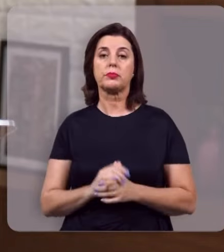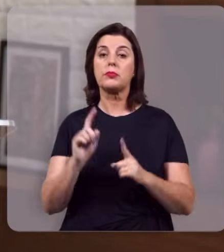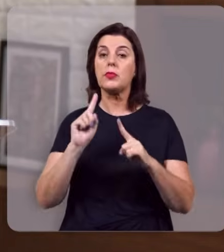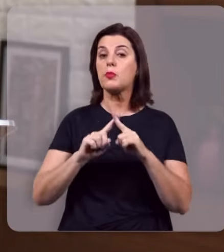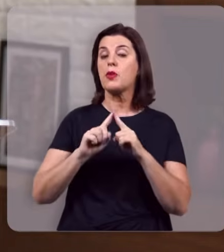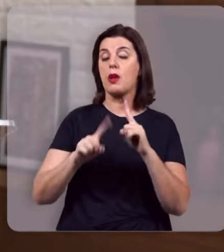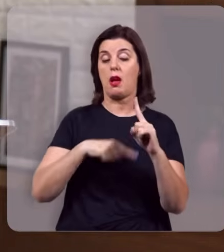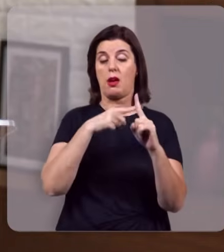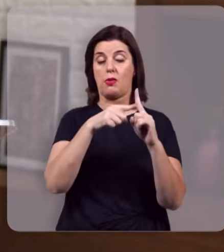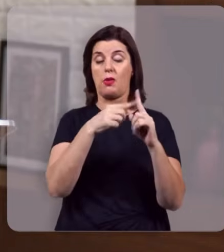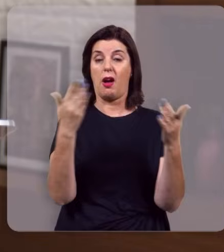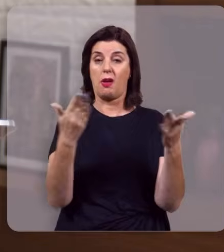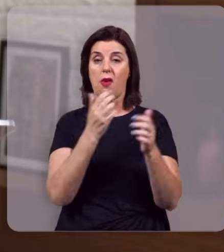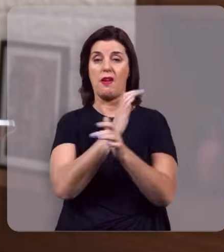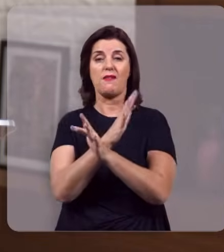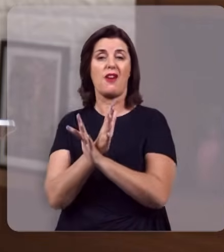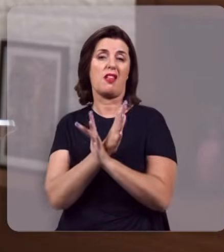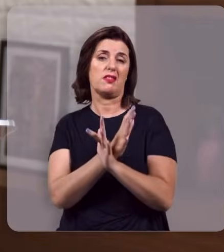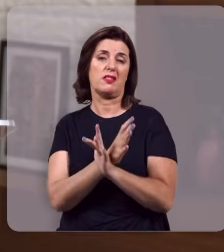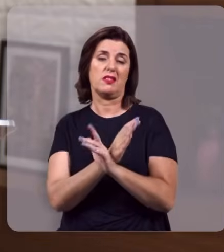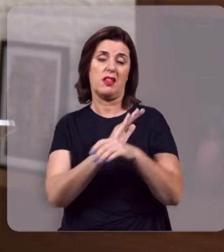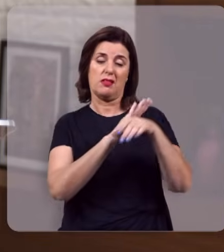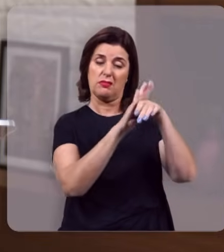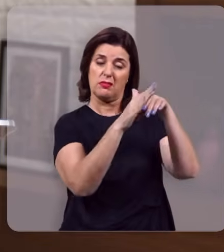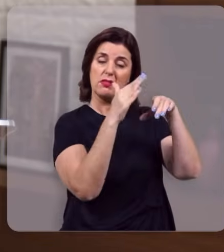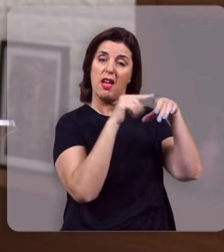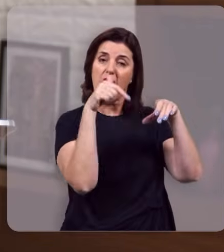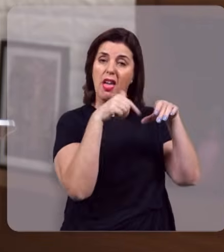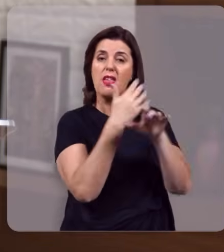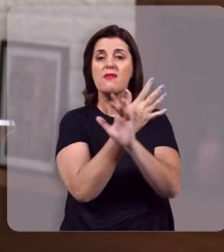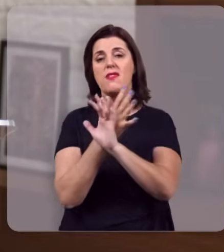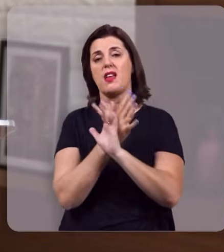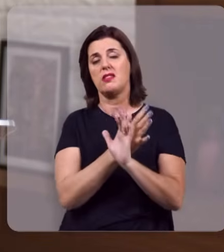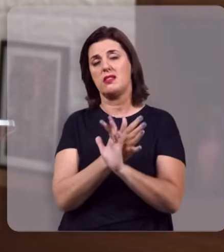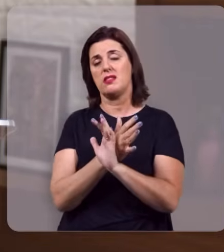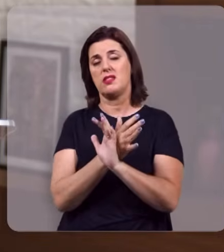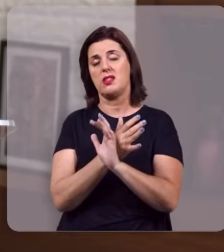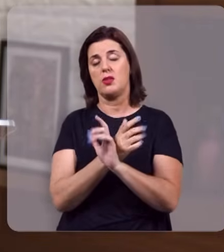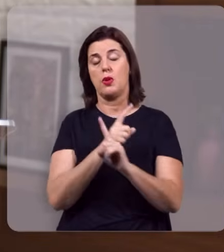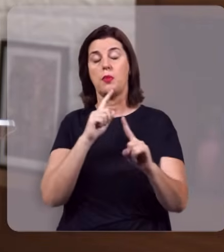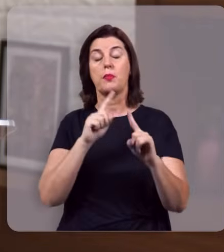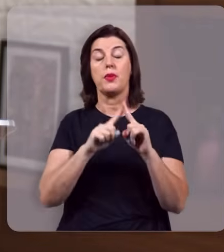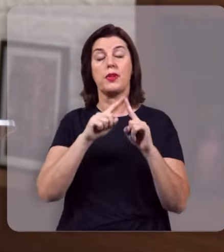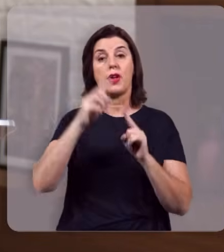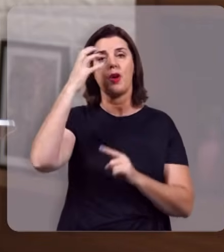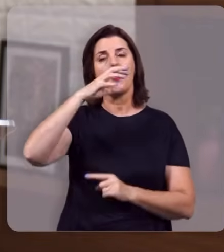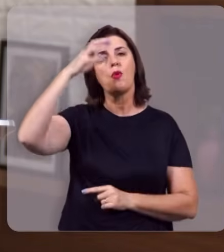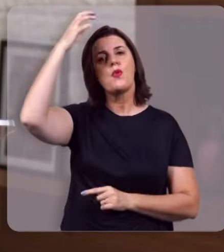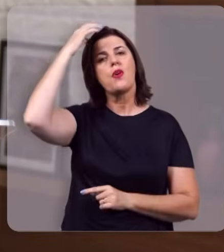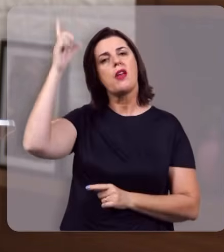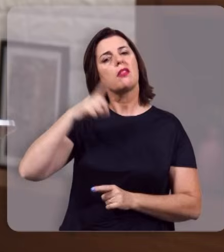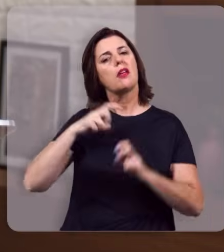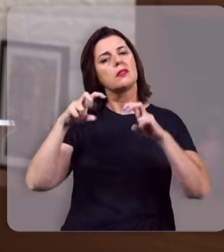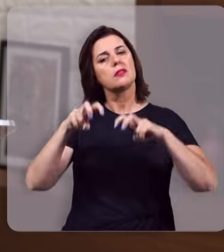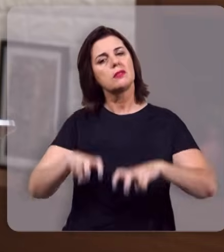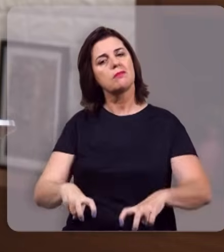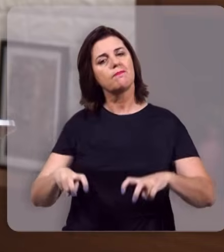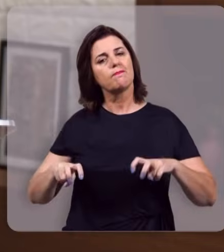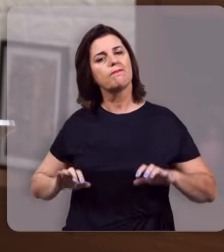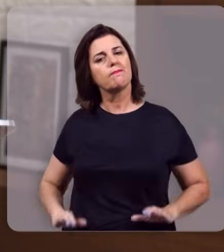porque a cruz está vazia, porque o túmulo está vazio, porque o Rei está no trono.